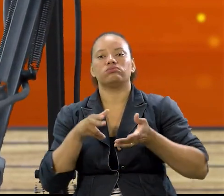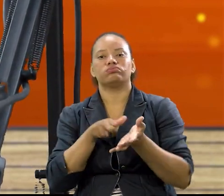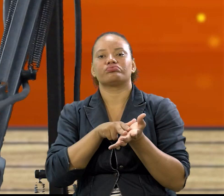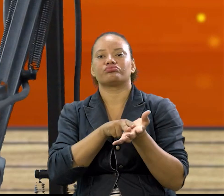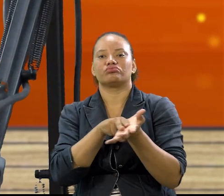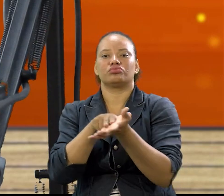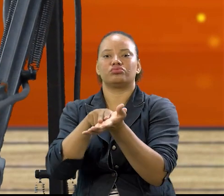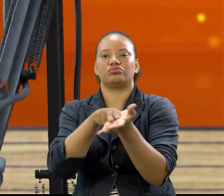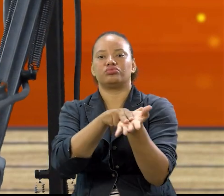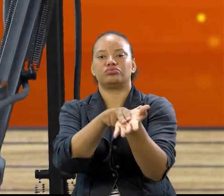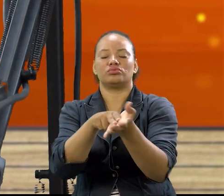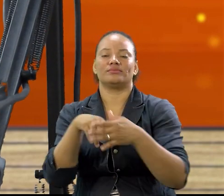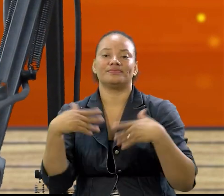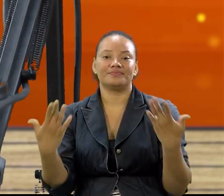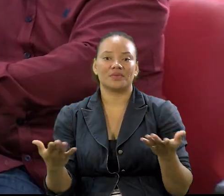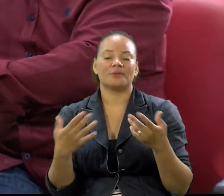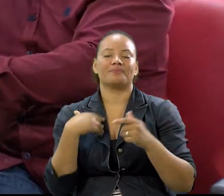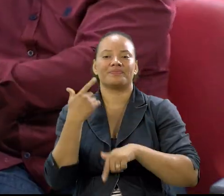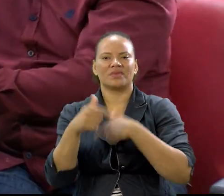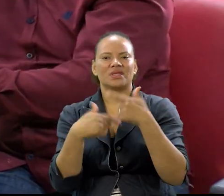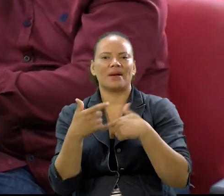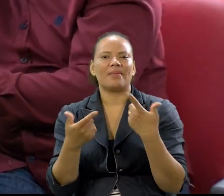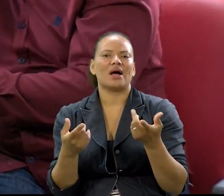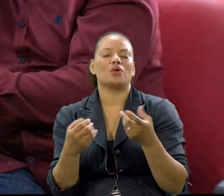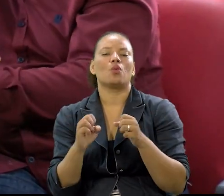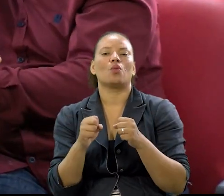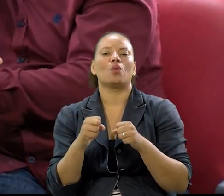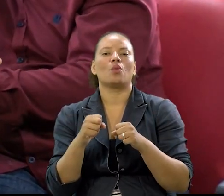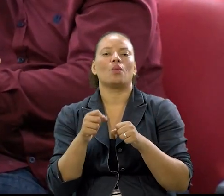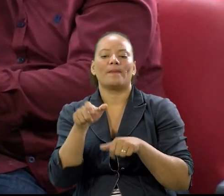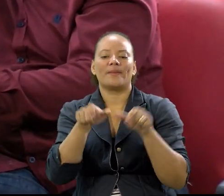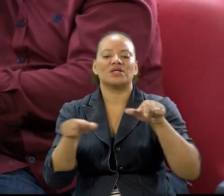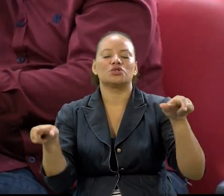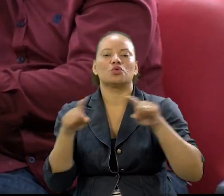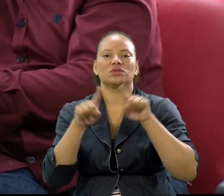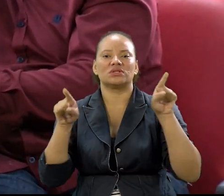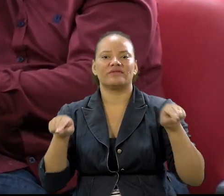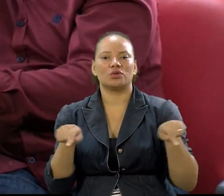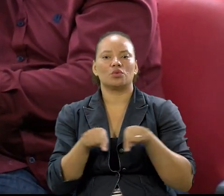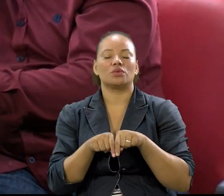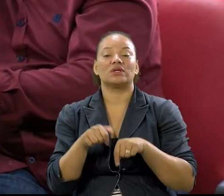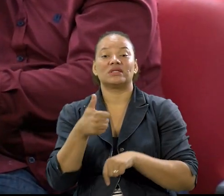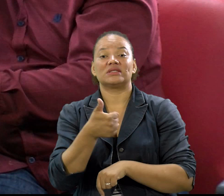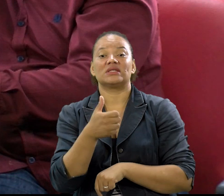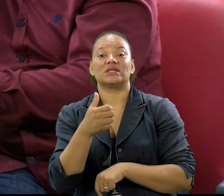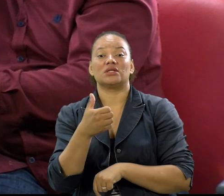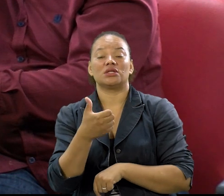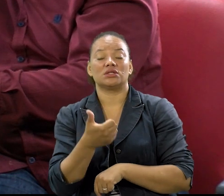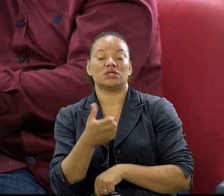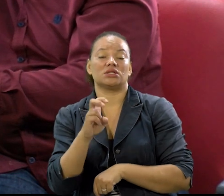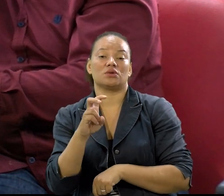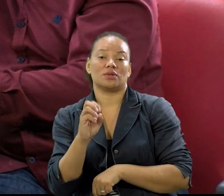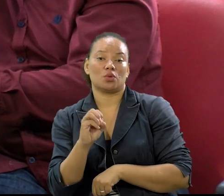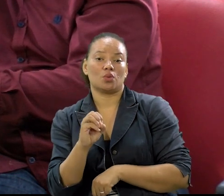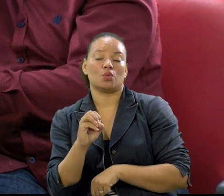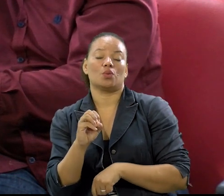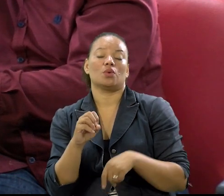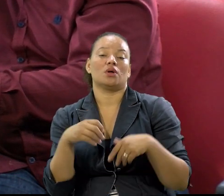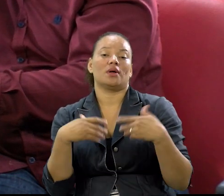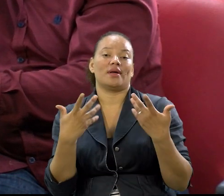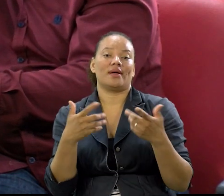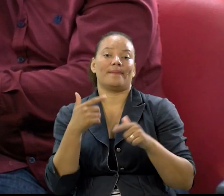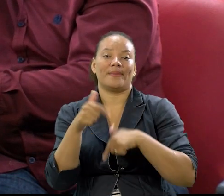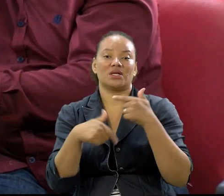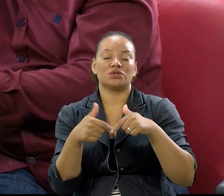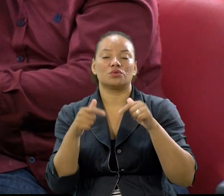o quadro que a criança apresente efetivo do hospital nós temos cerca de 638 servidores no momento entre servidores